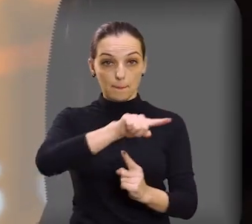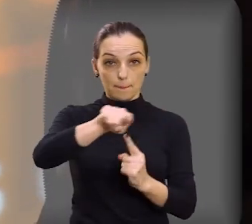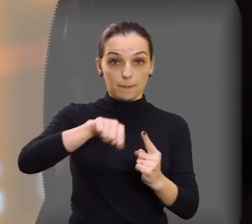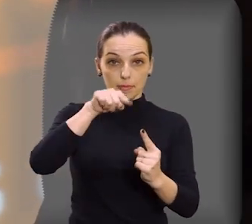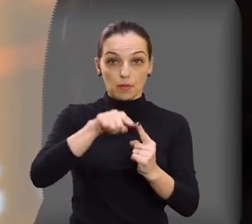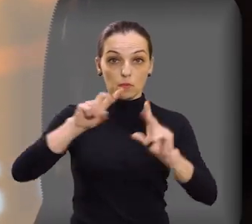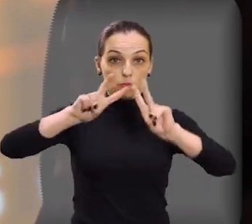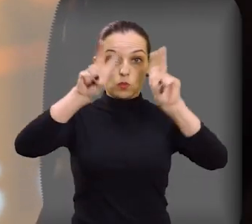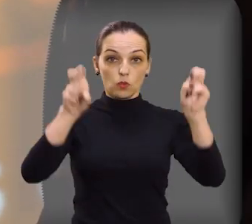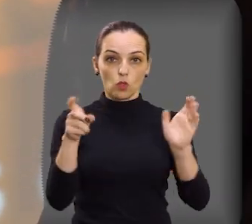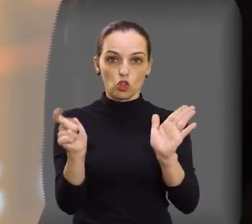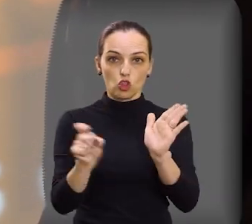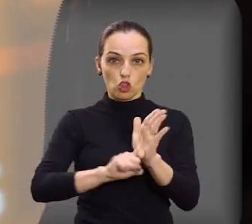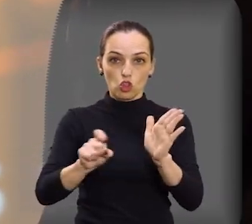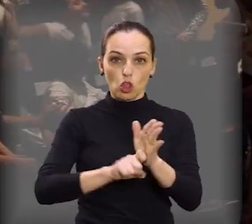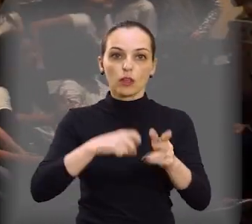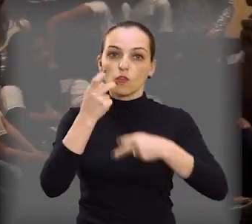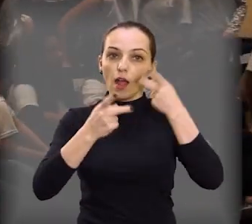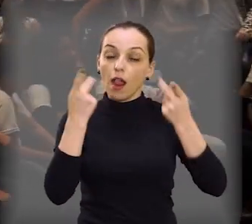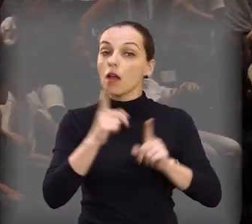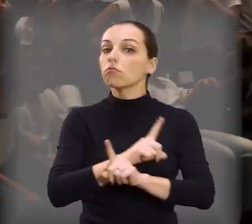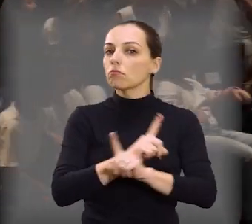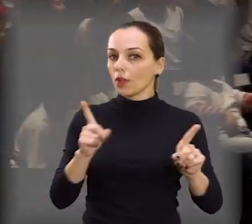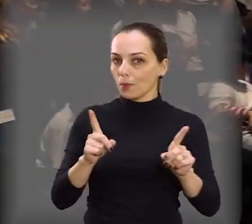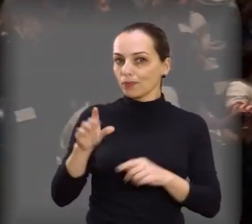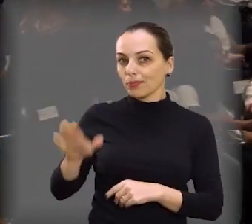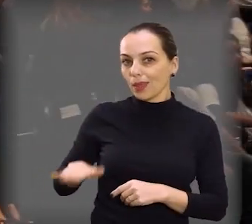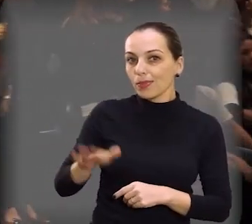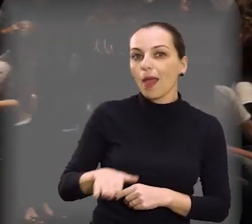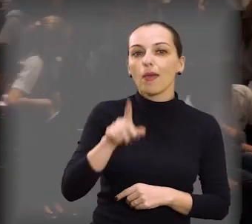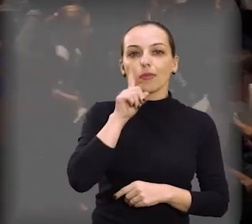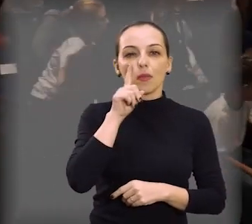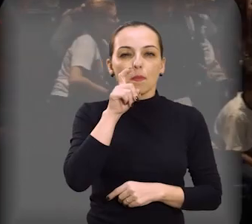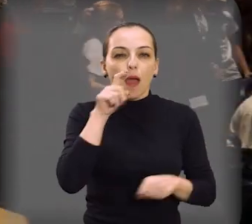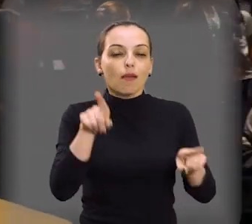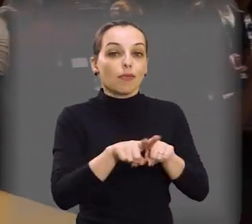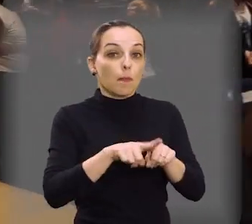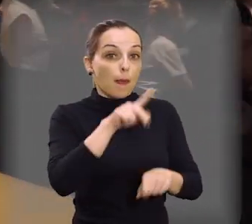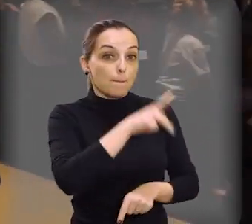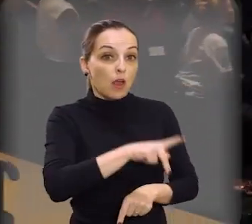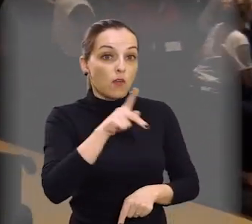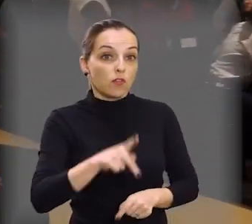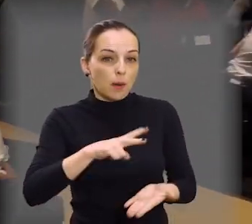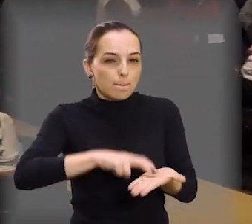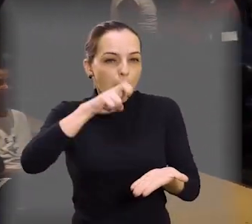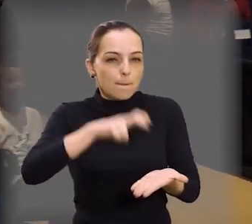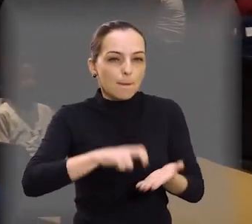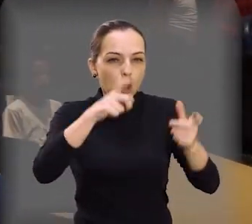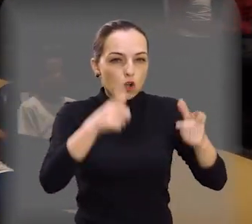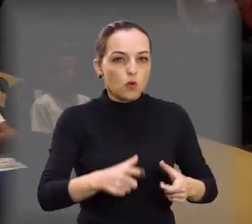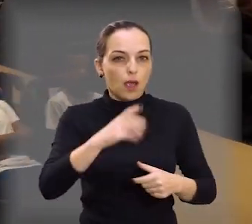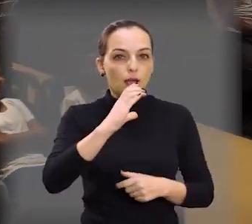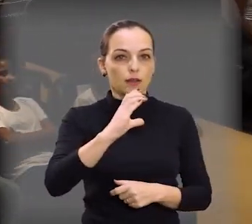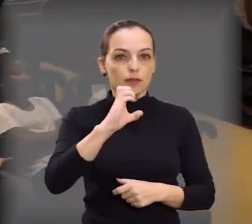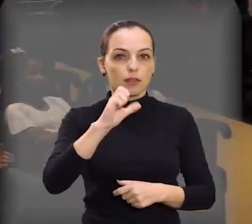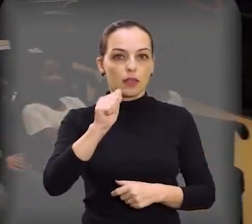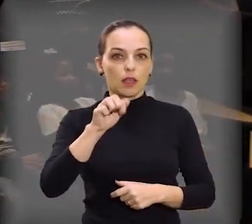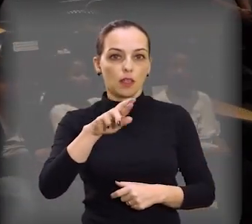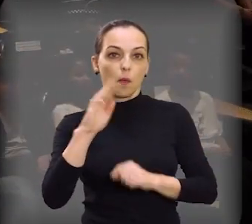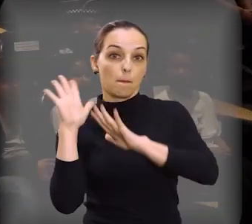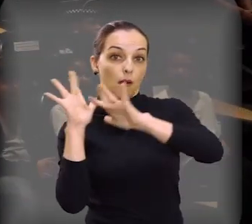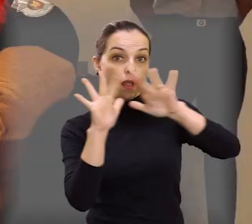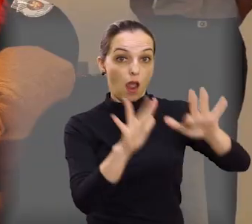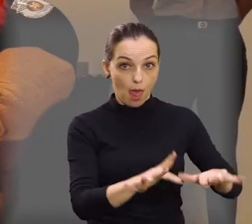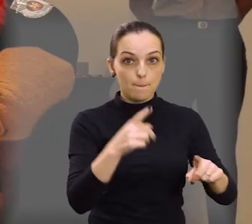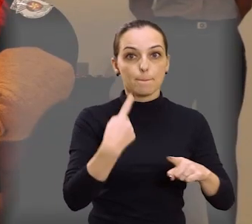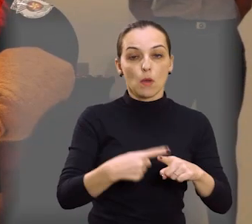dia para dizer não às drogas. Foi com muito entusiasmo que crianças, pais e professores lotaram o auditório do